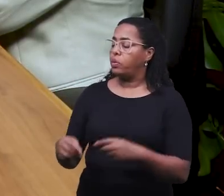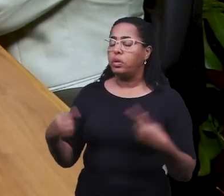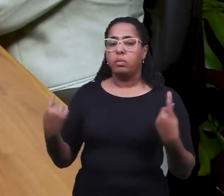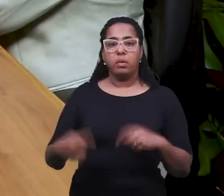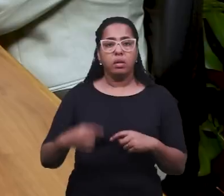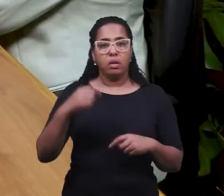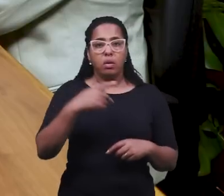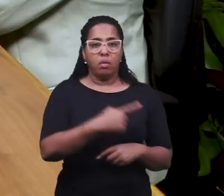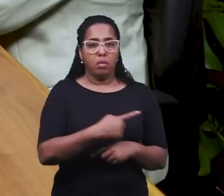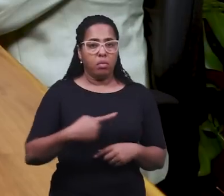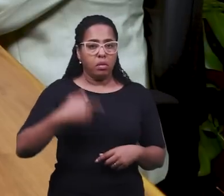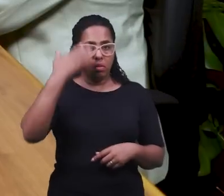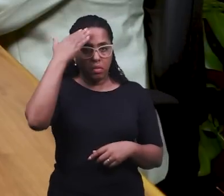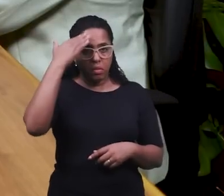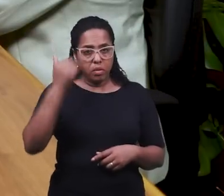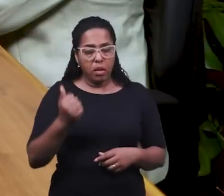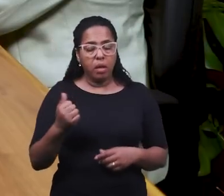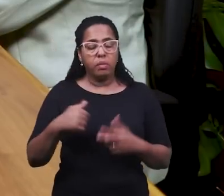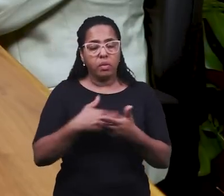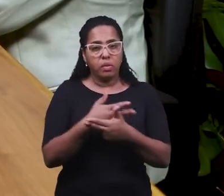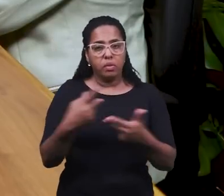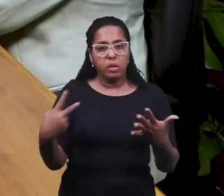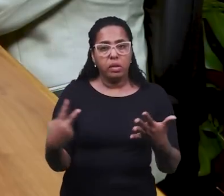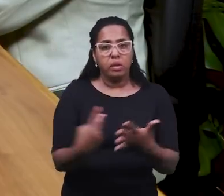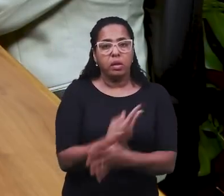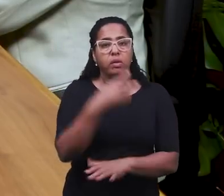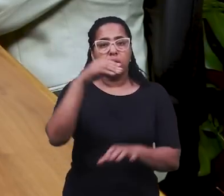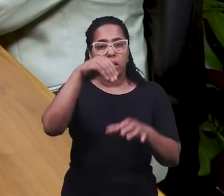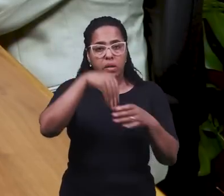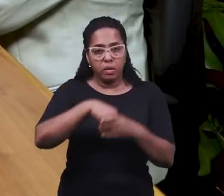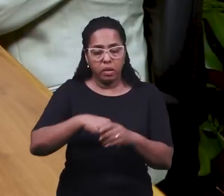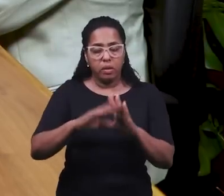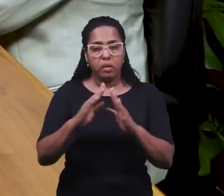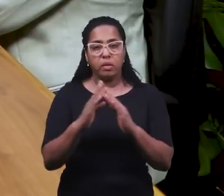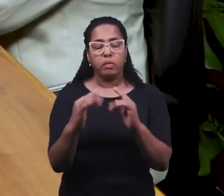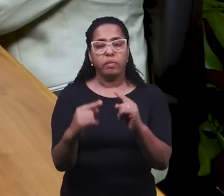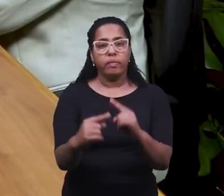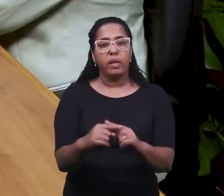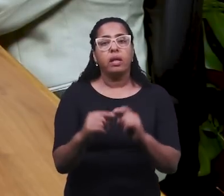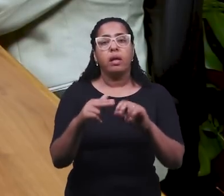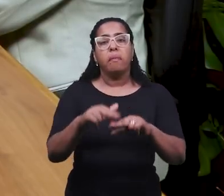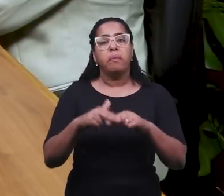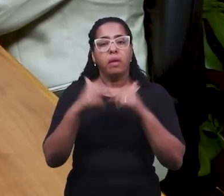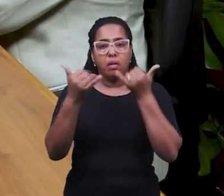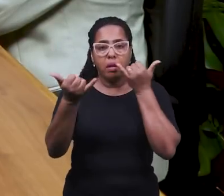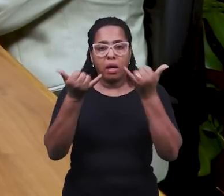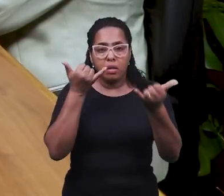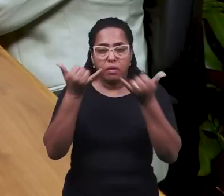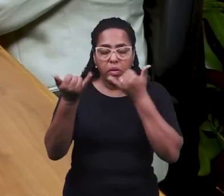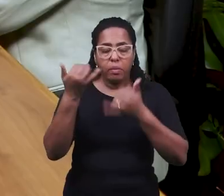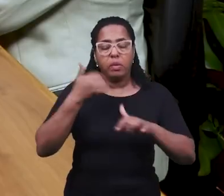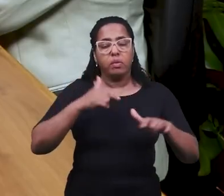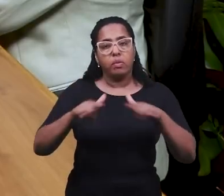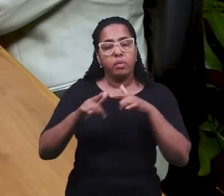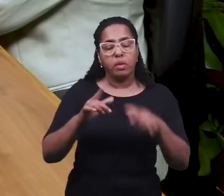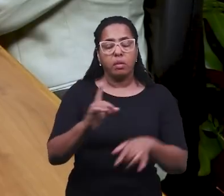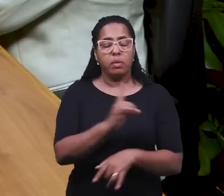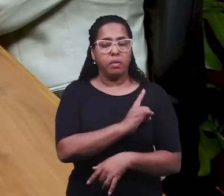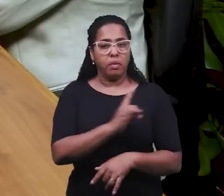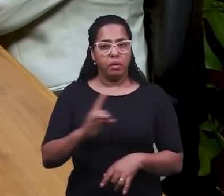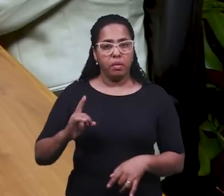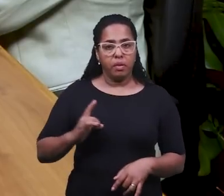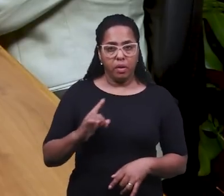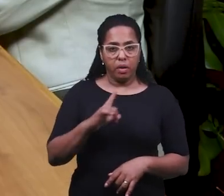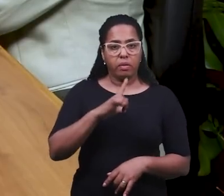necessidade. Então o pastor sabe do que está acontecendo dentro da igreja através do trabalho do diácono.